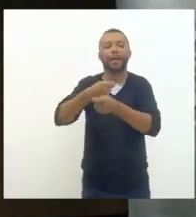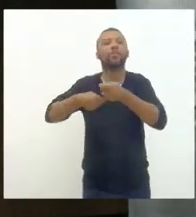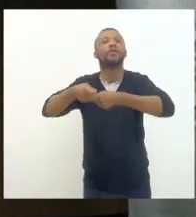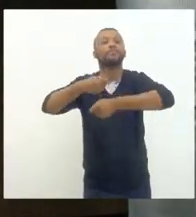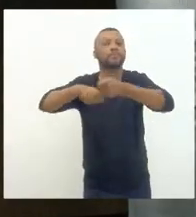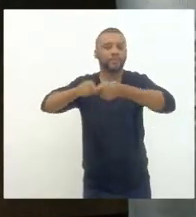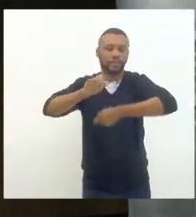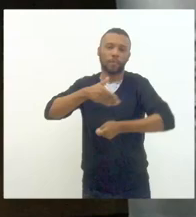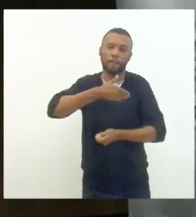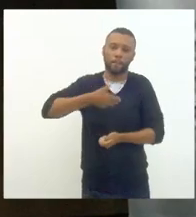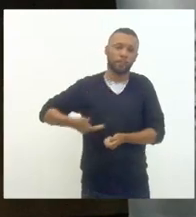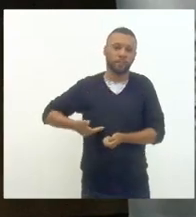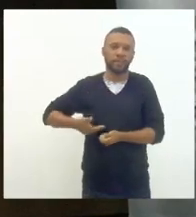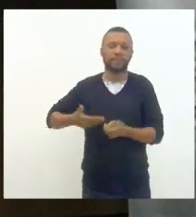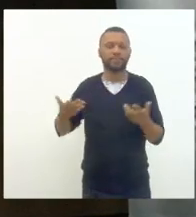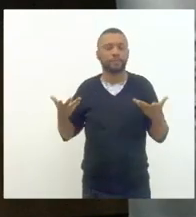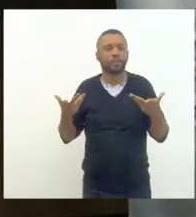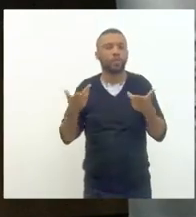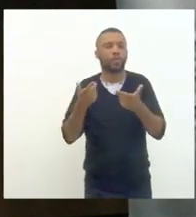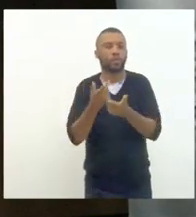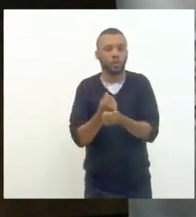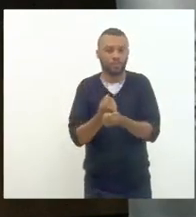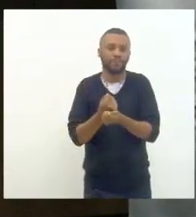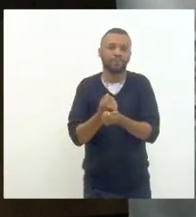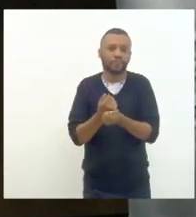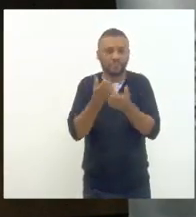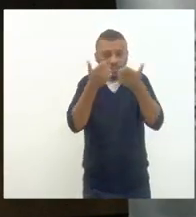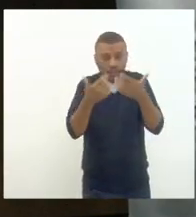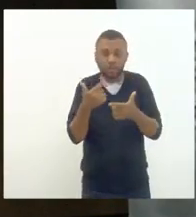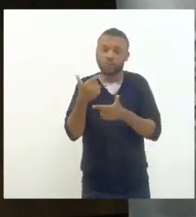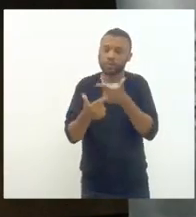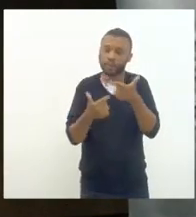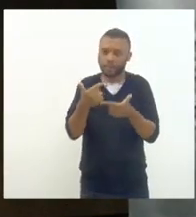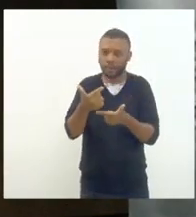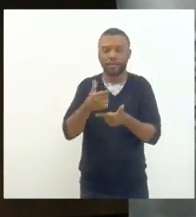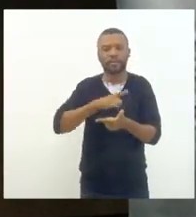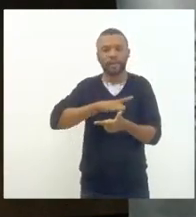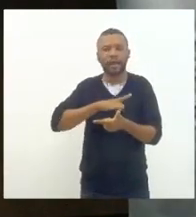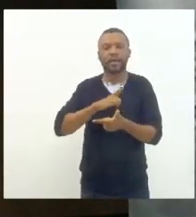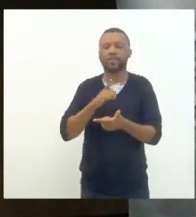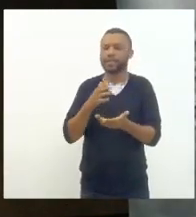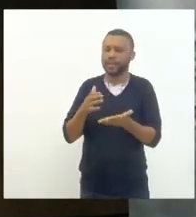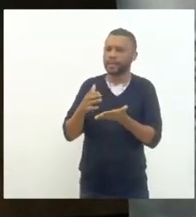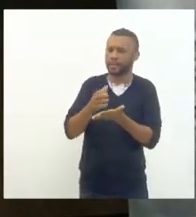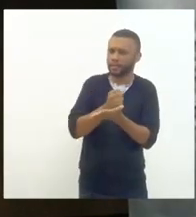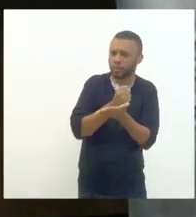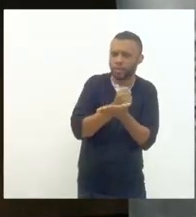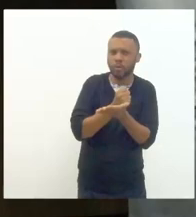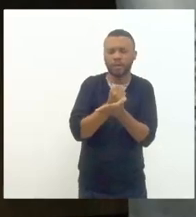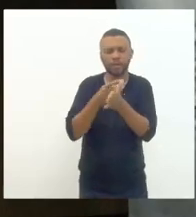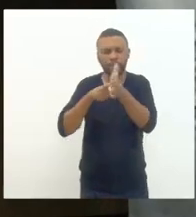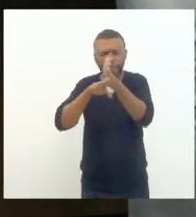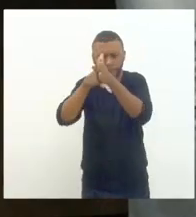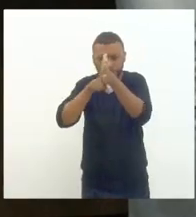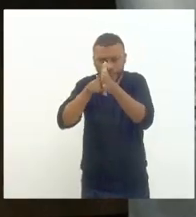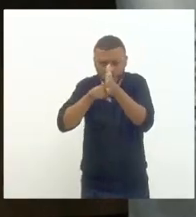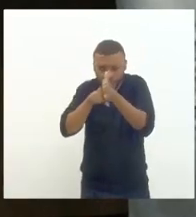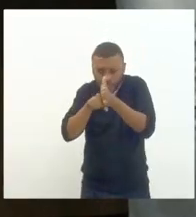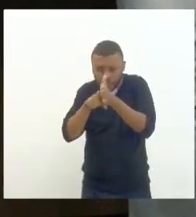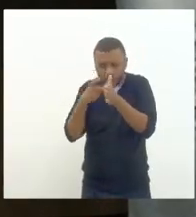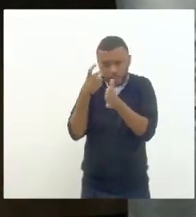administração intocável. Dizer que o trabalho que eles fazem de captura, o trabalho que eles fazem de inteligência, e mais do que